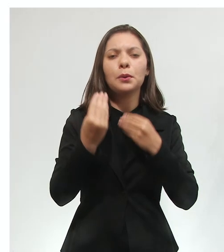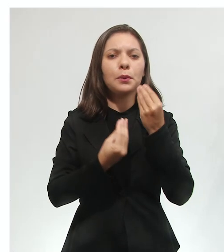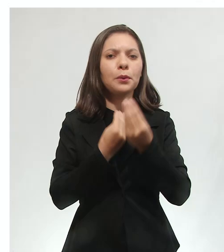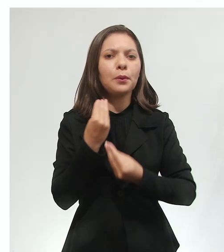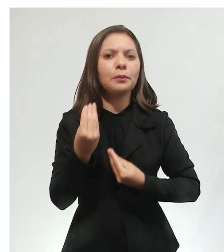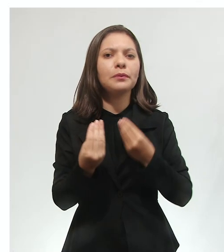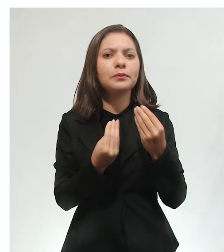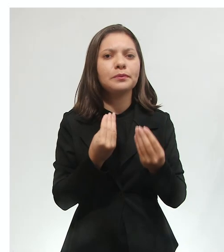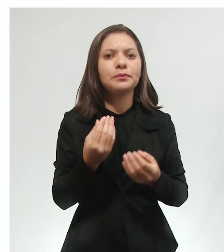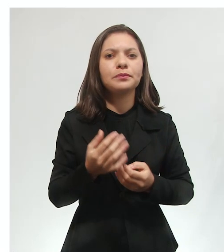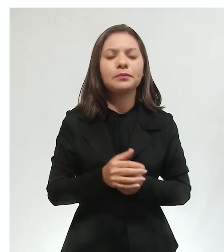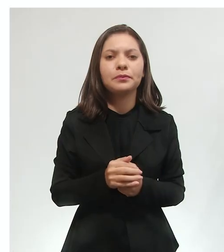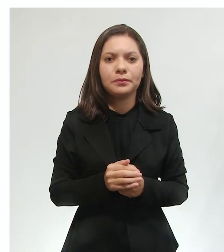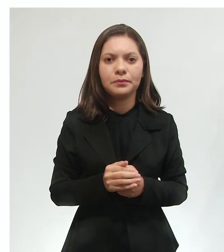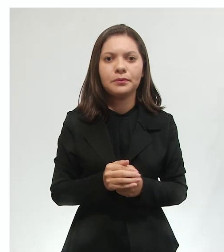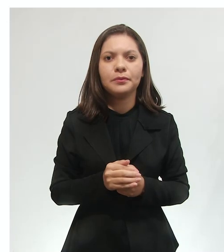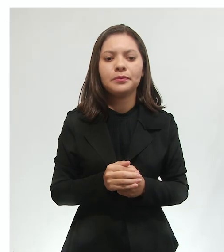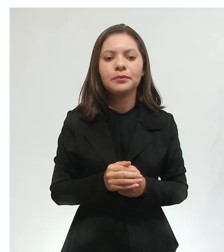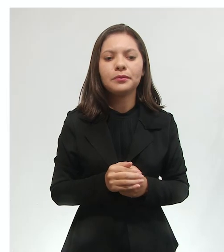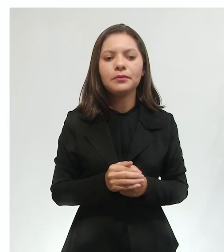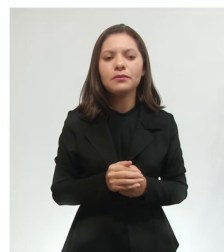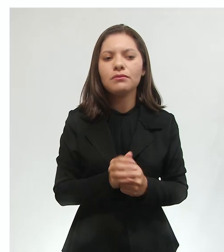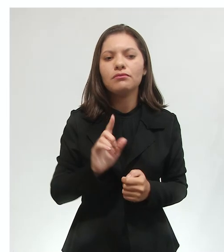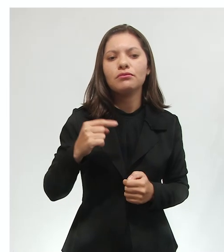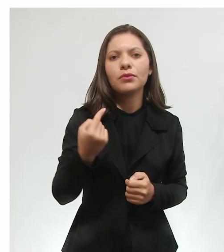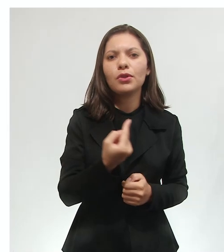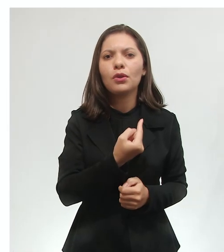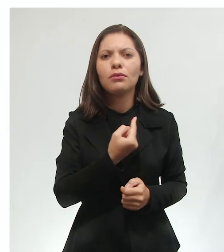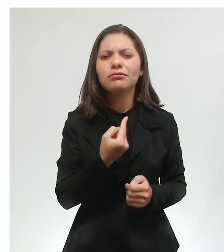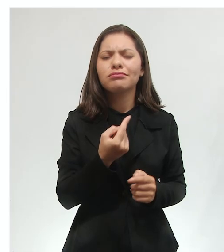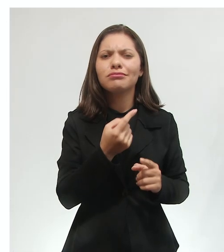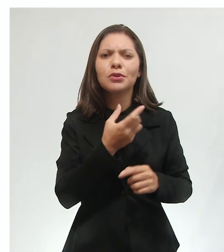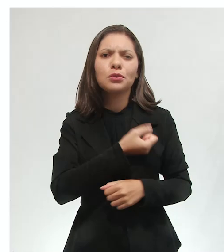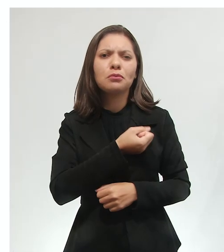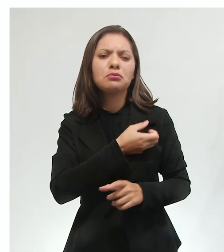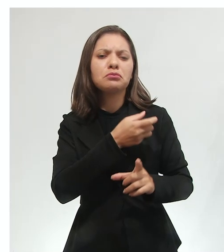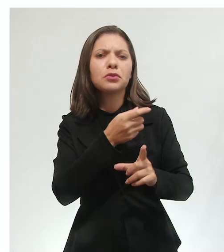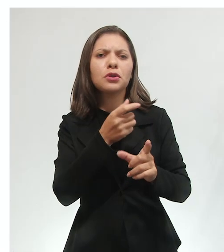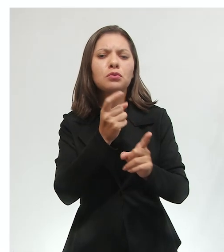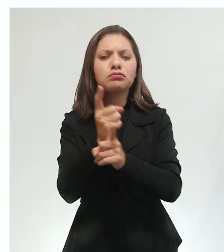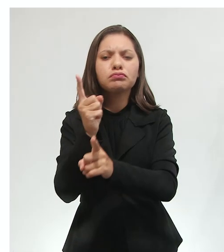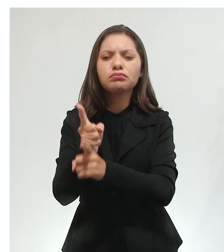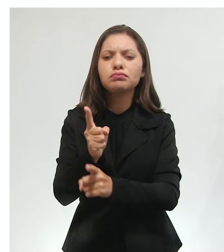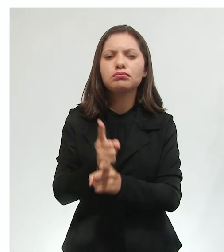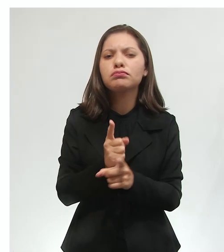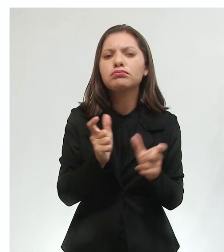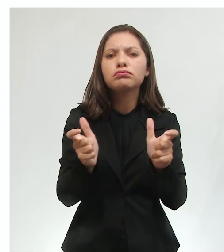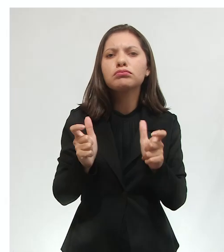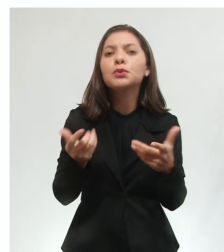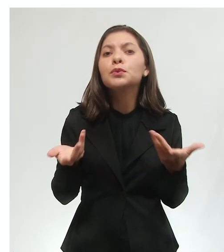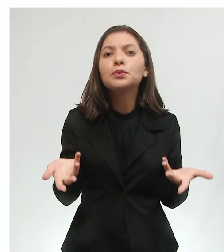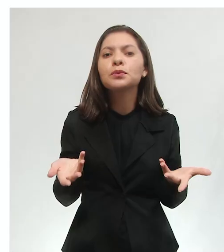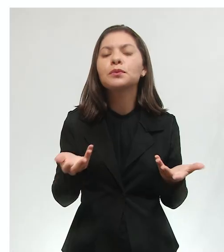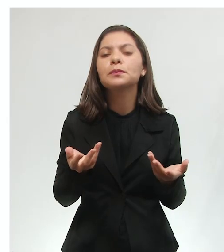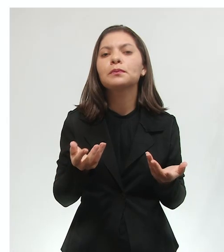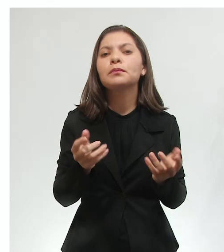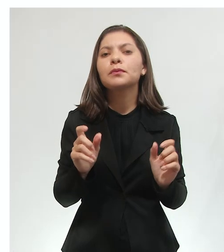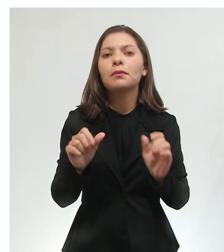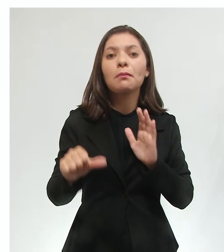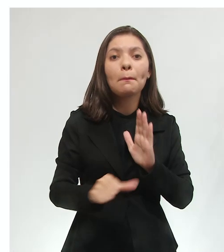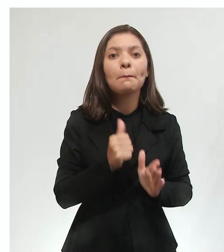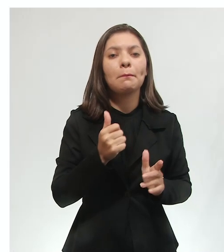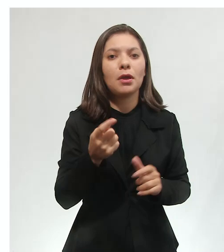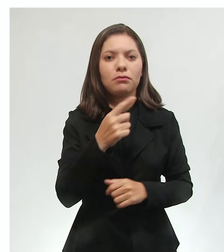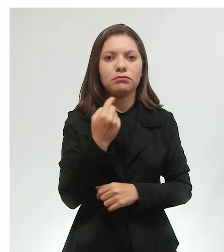temos que, assim, onde que encontramos números, né? Então, a gente primeiro tem que mostrar para os alunos